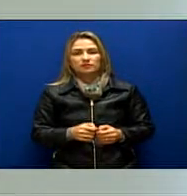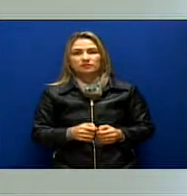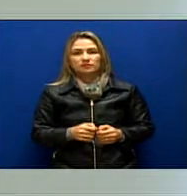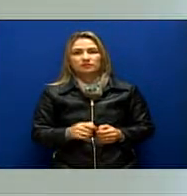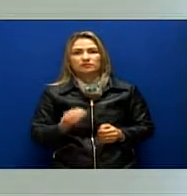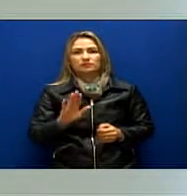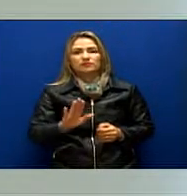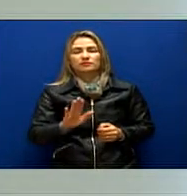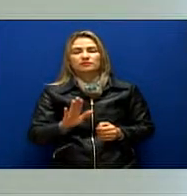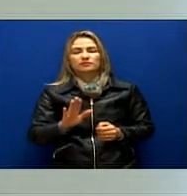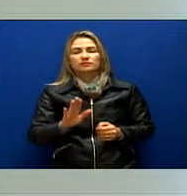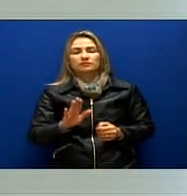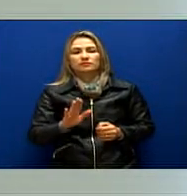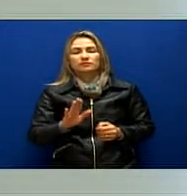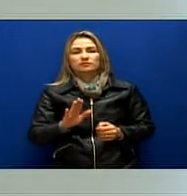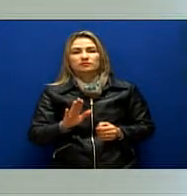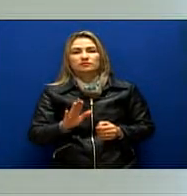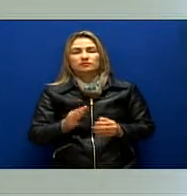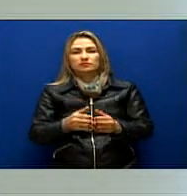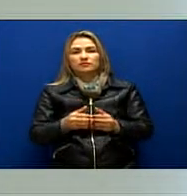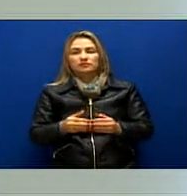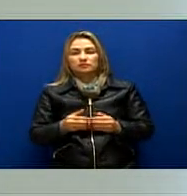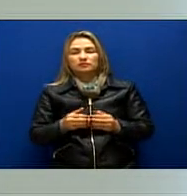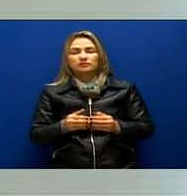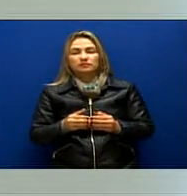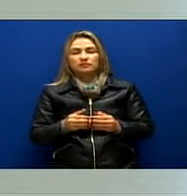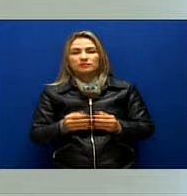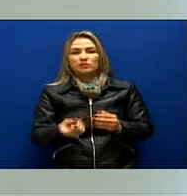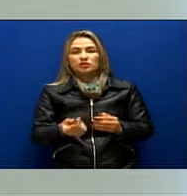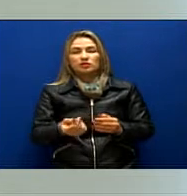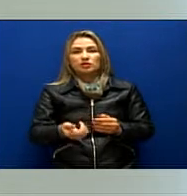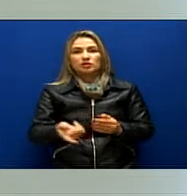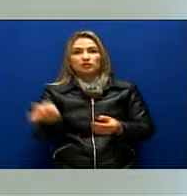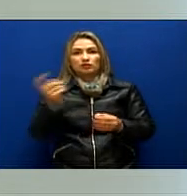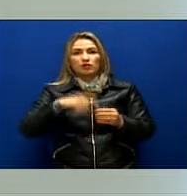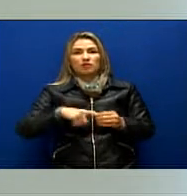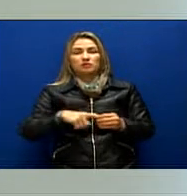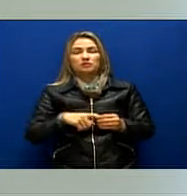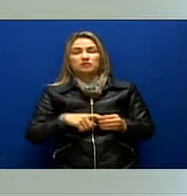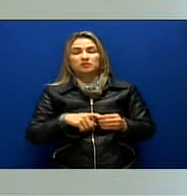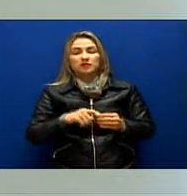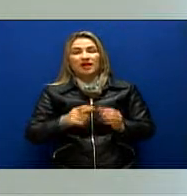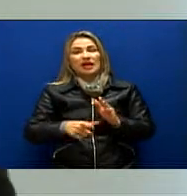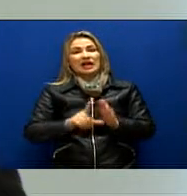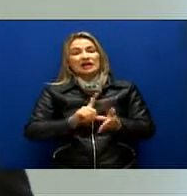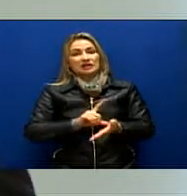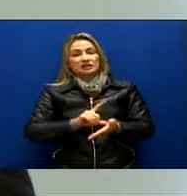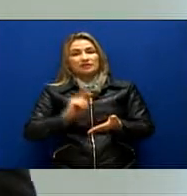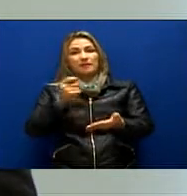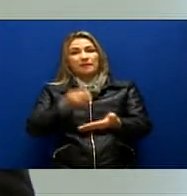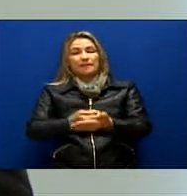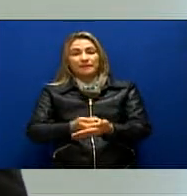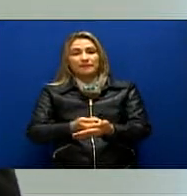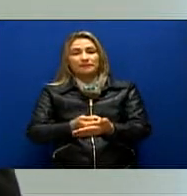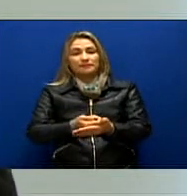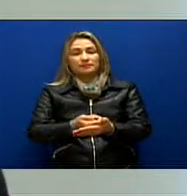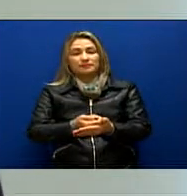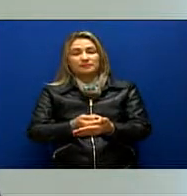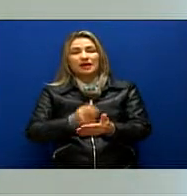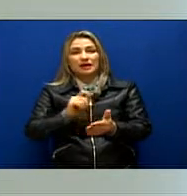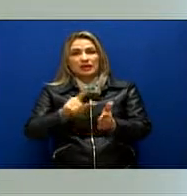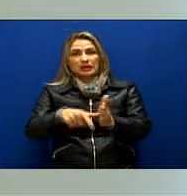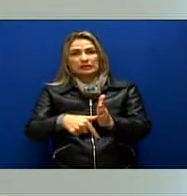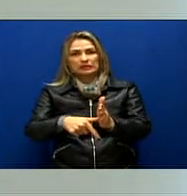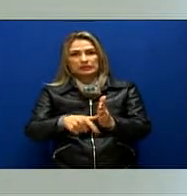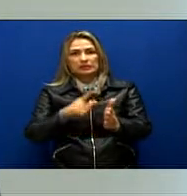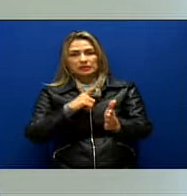você tem que pagar aquela parcela que estava atrasada, vereador Hélio Brasileiro. E depois, com a quitação do carnê, você pede